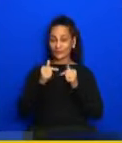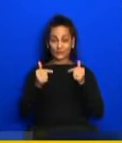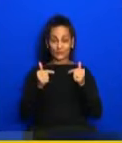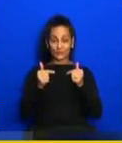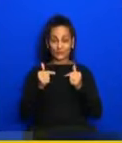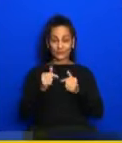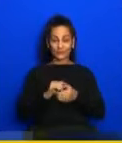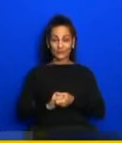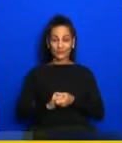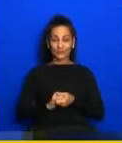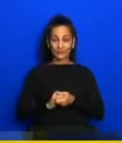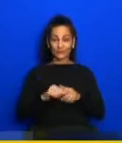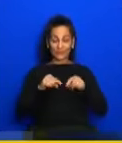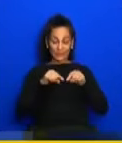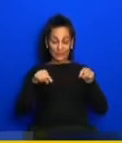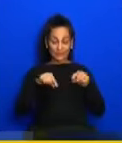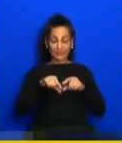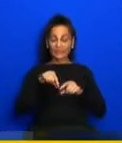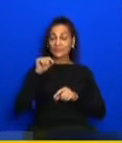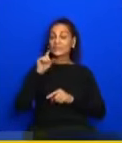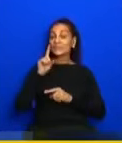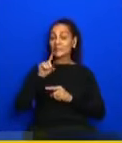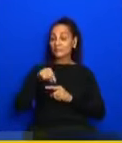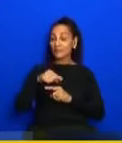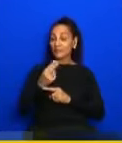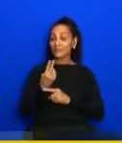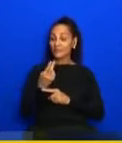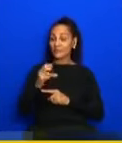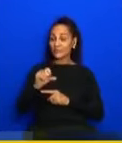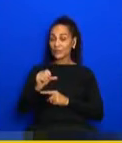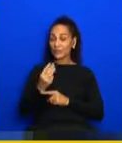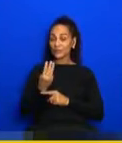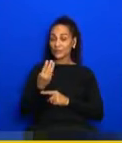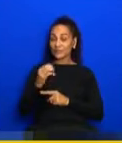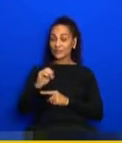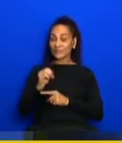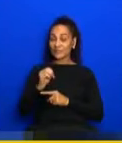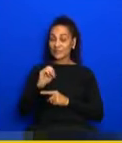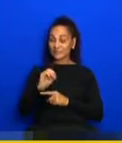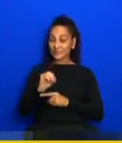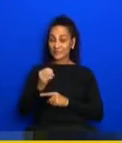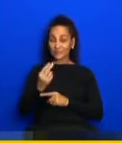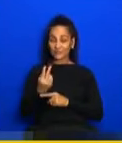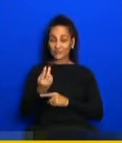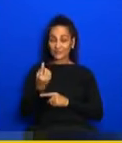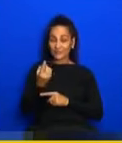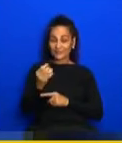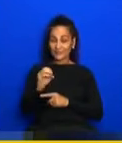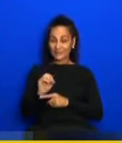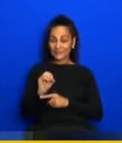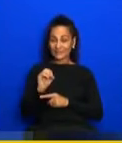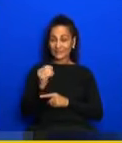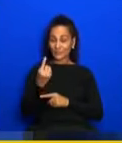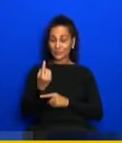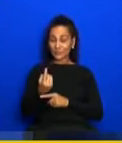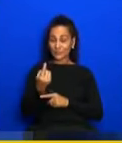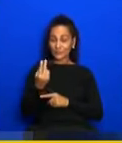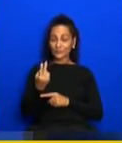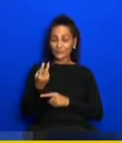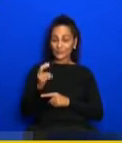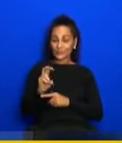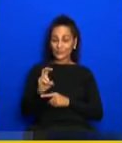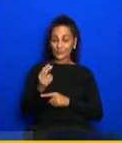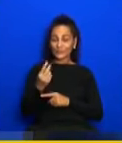sorte. As sete dezenas sorteadas foram 29, 30, 02, 10,